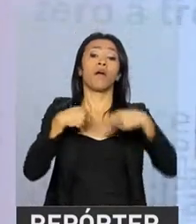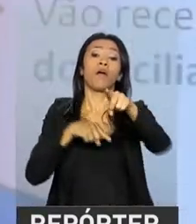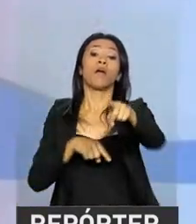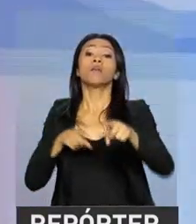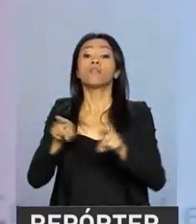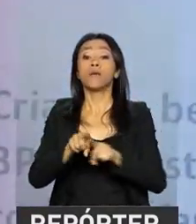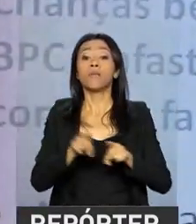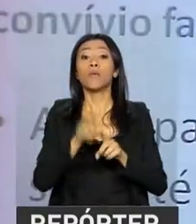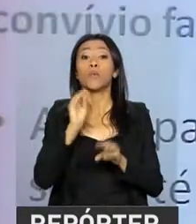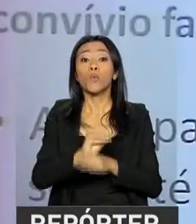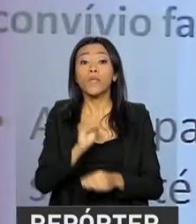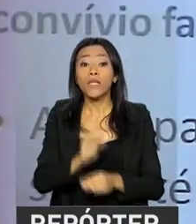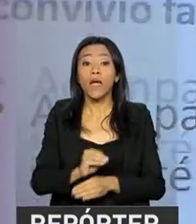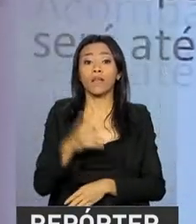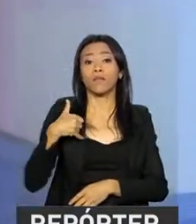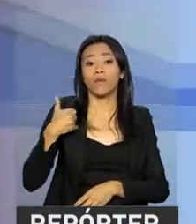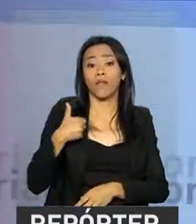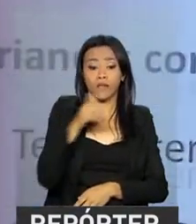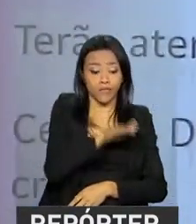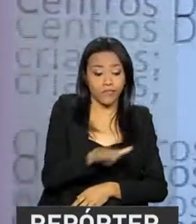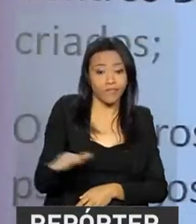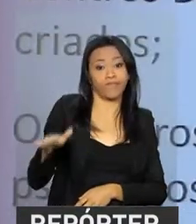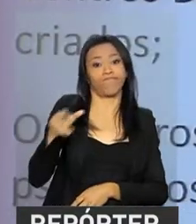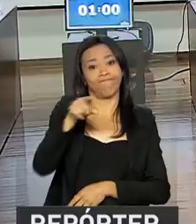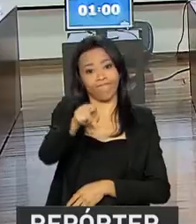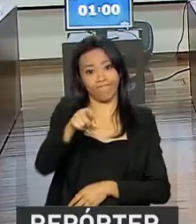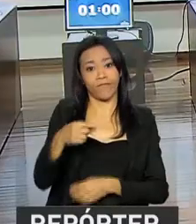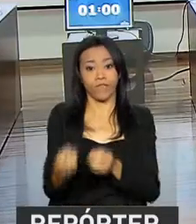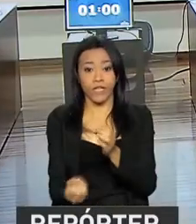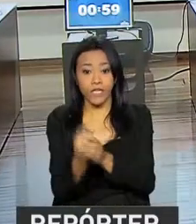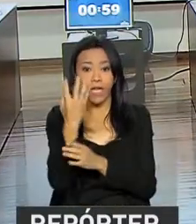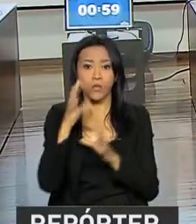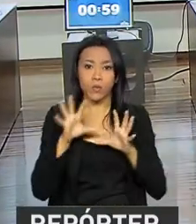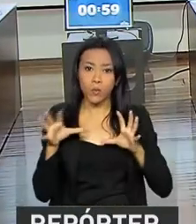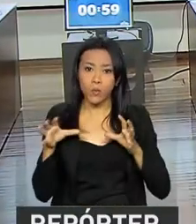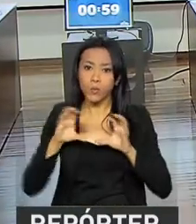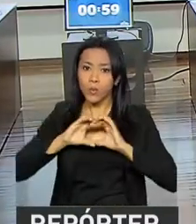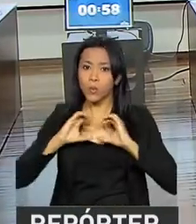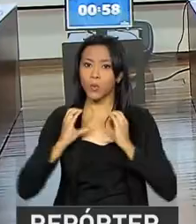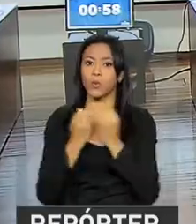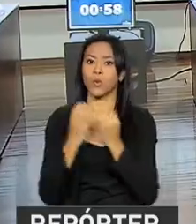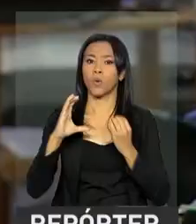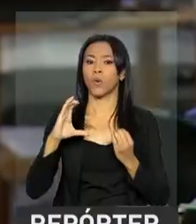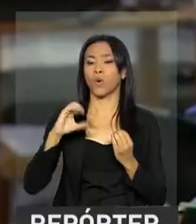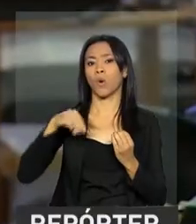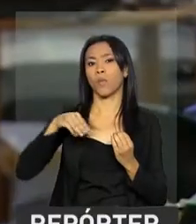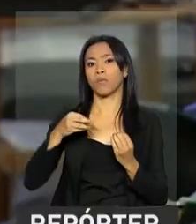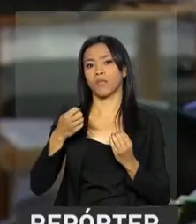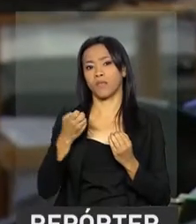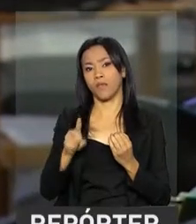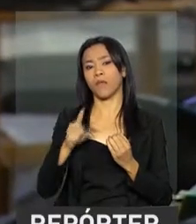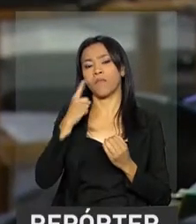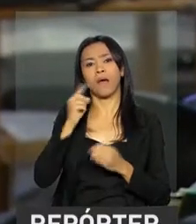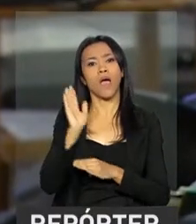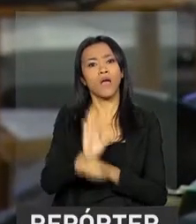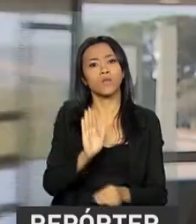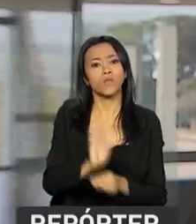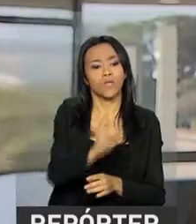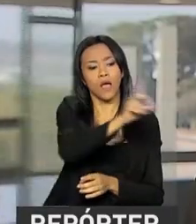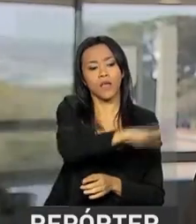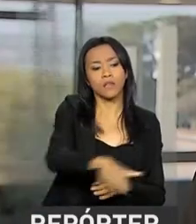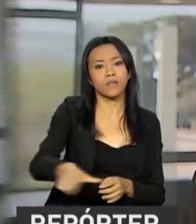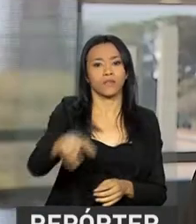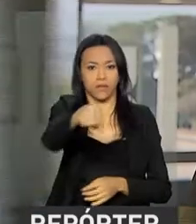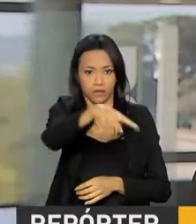para a primeira infância. A partir da sugestão, foi criado um comitê que vai articular medidas para atender aos pequenos. É